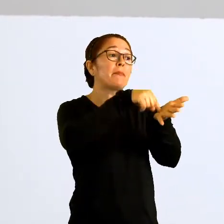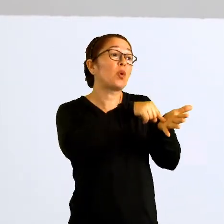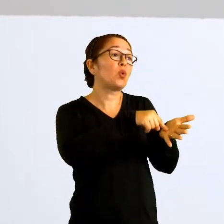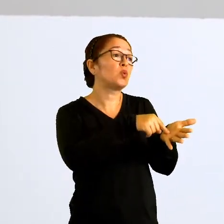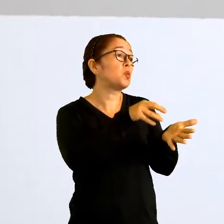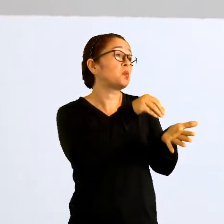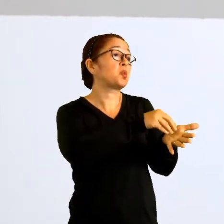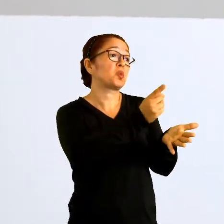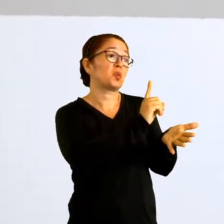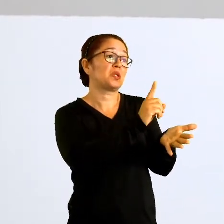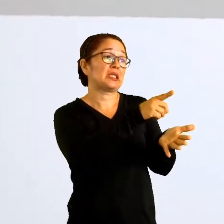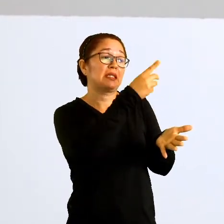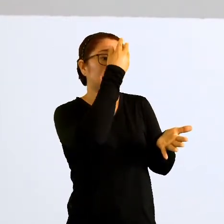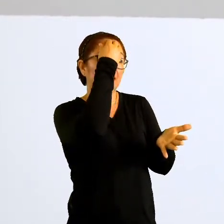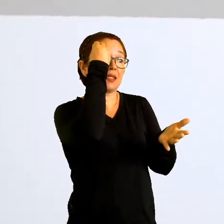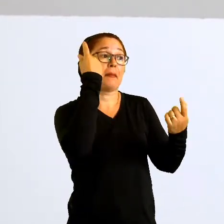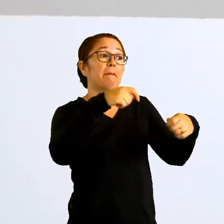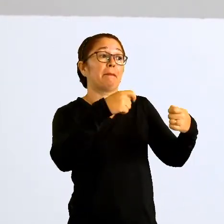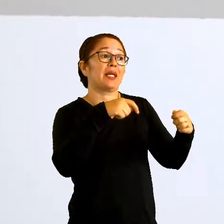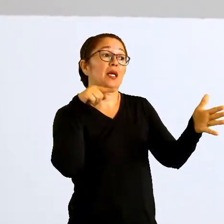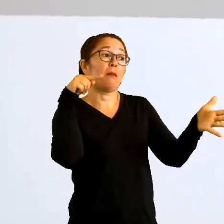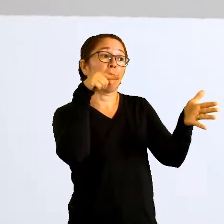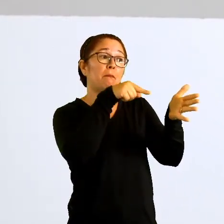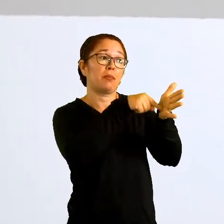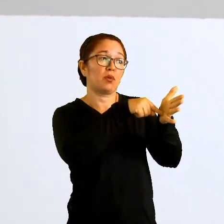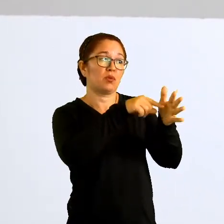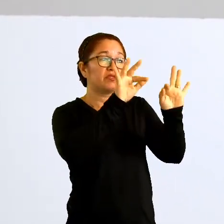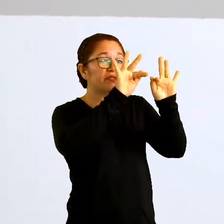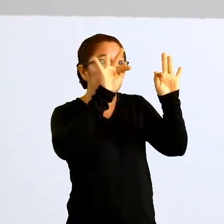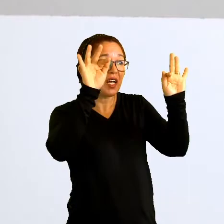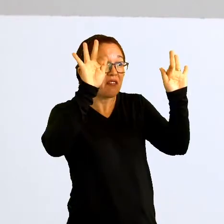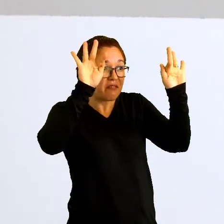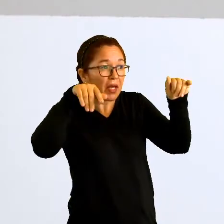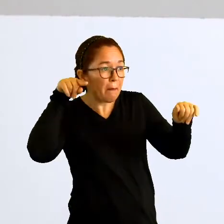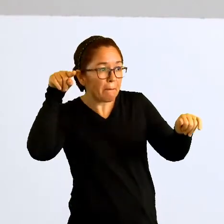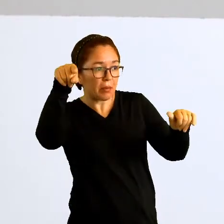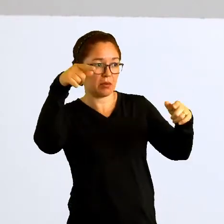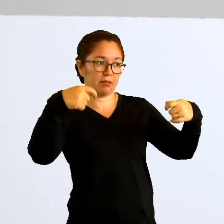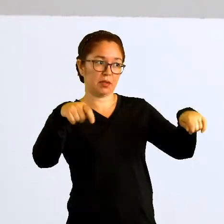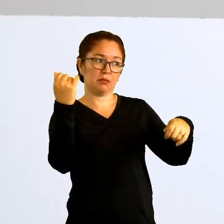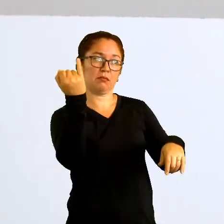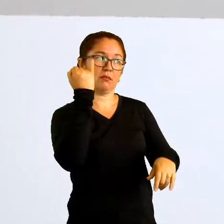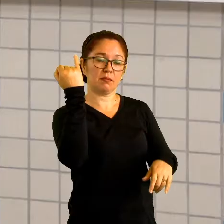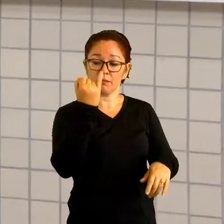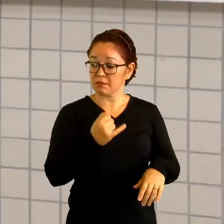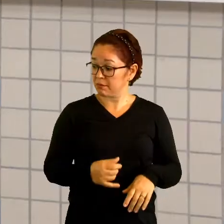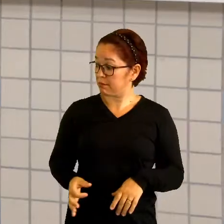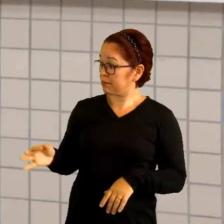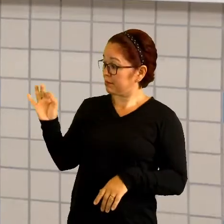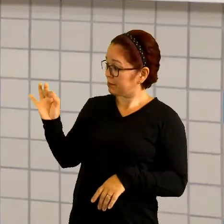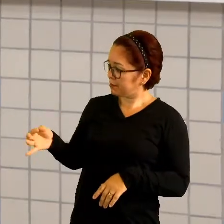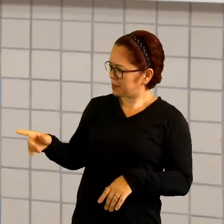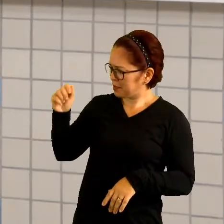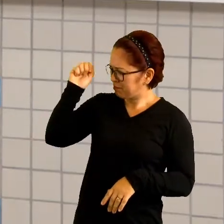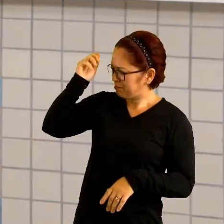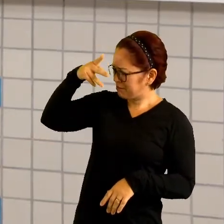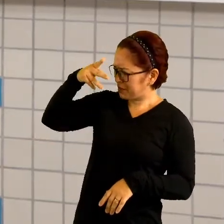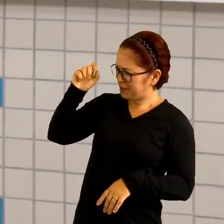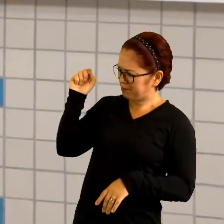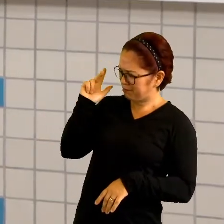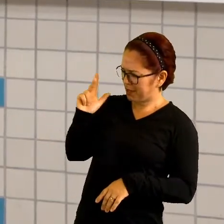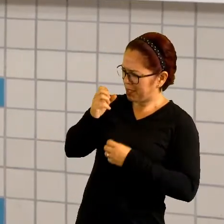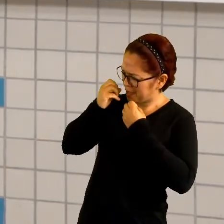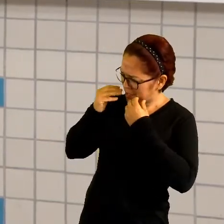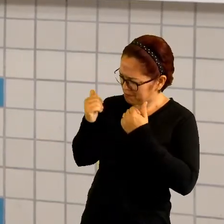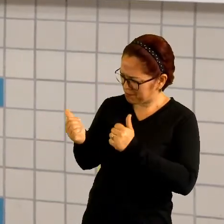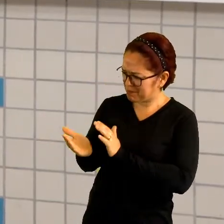final. Tem que colocar o ponto quando termina de escrever uma frase. Essa Fava tá esperta. Muito bem,